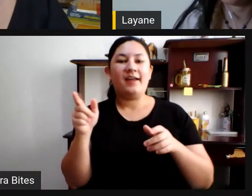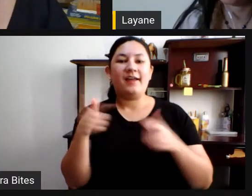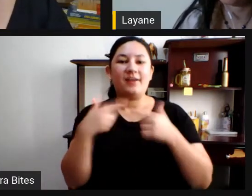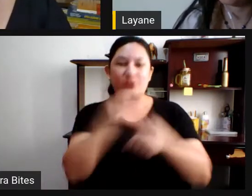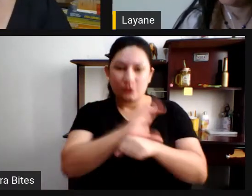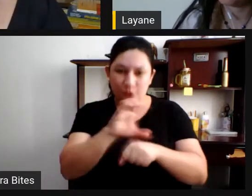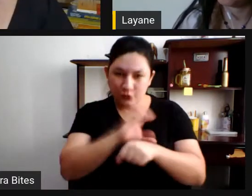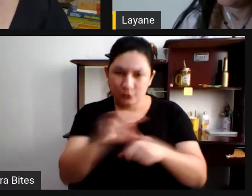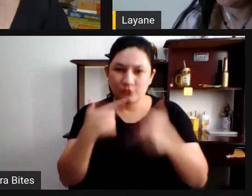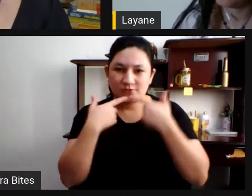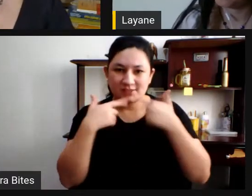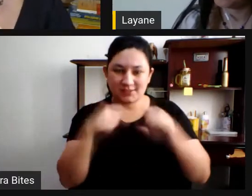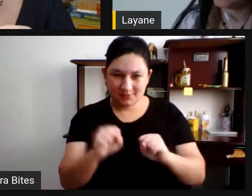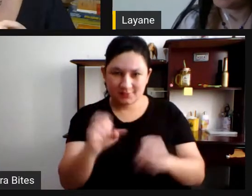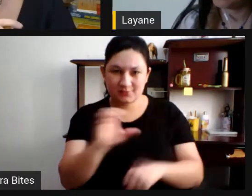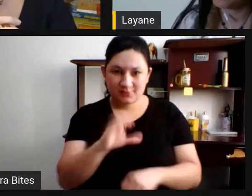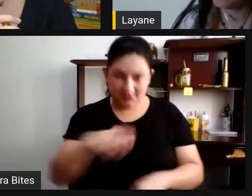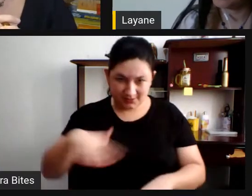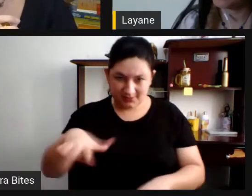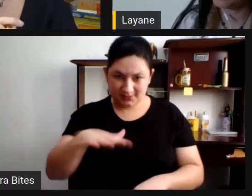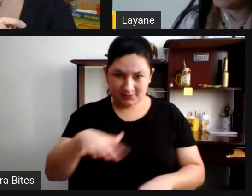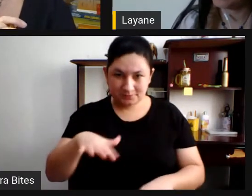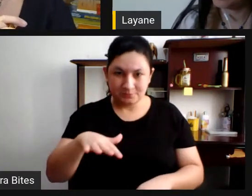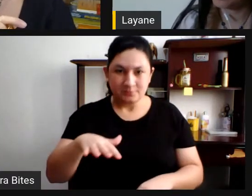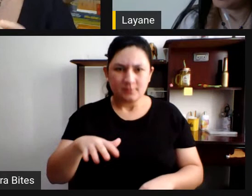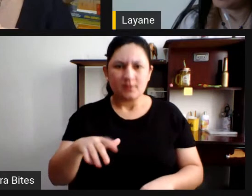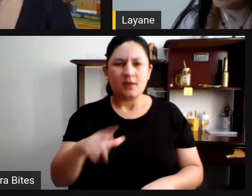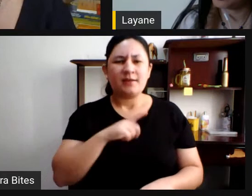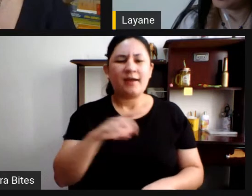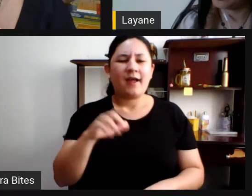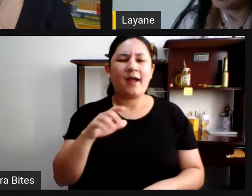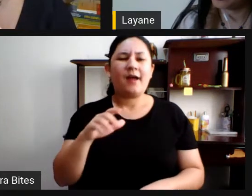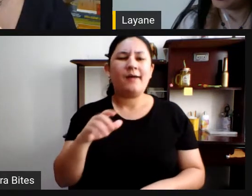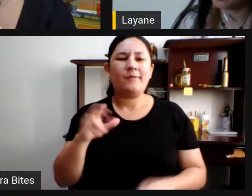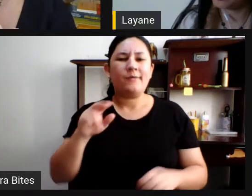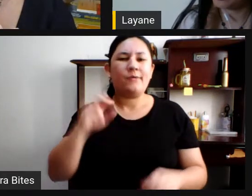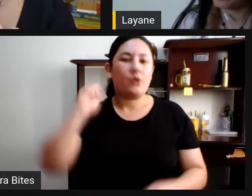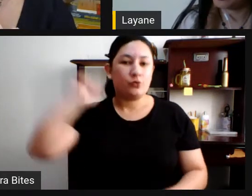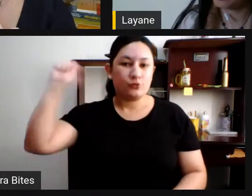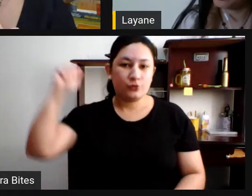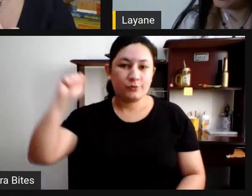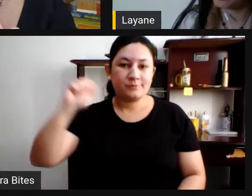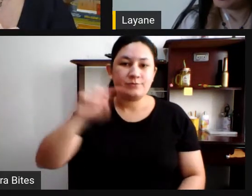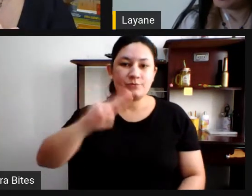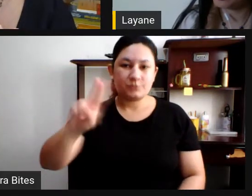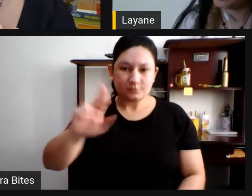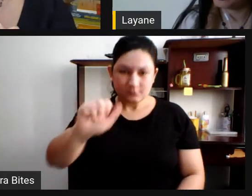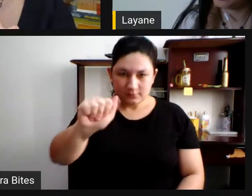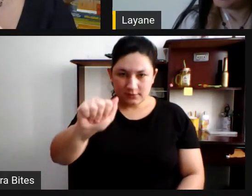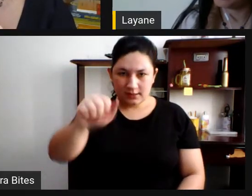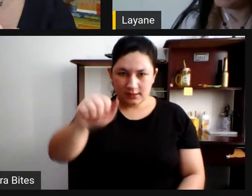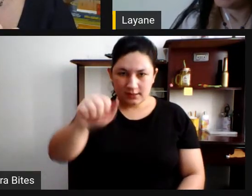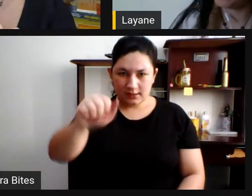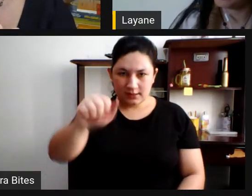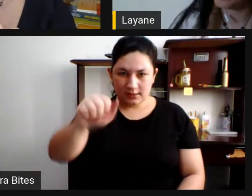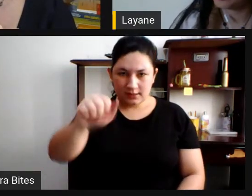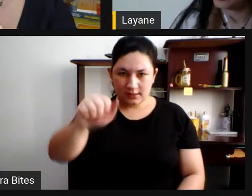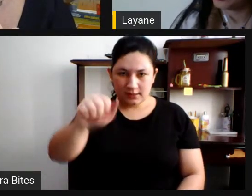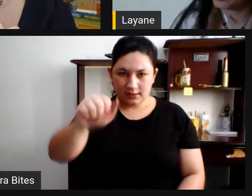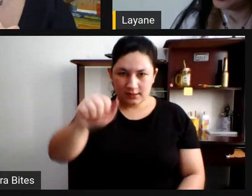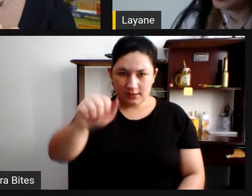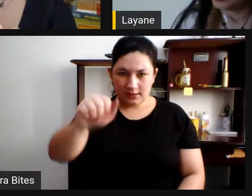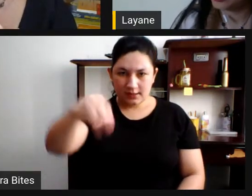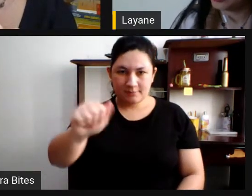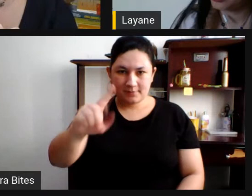aí tem um momentinho em que o amado Alonso diz o seguinte ele fala que o Sossi é muito importante